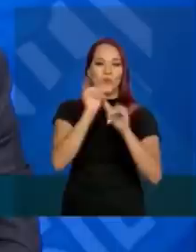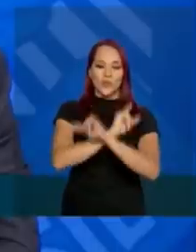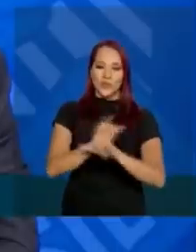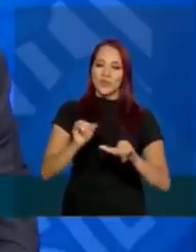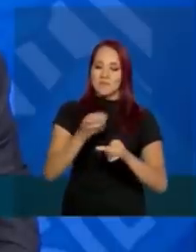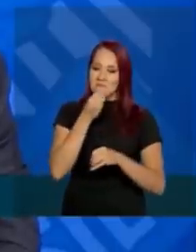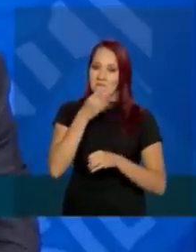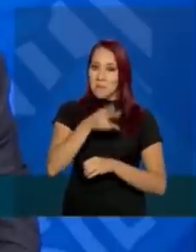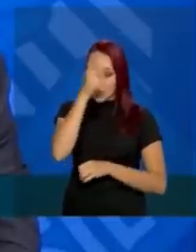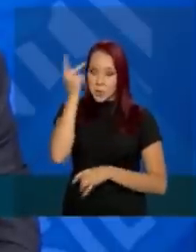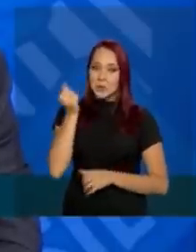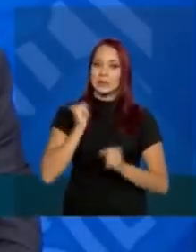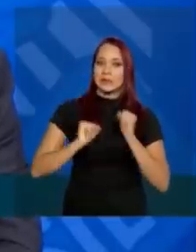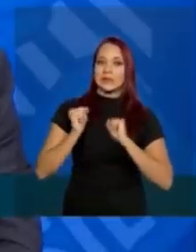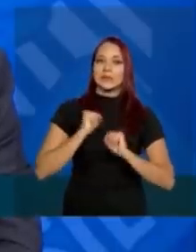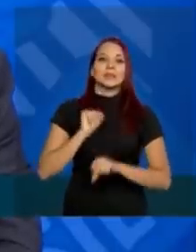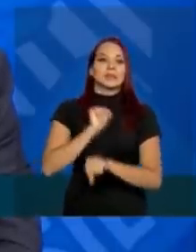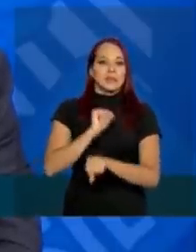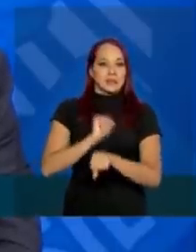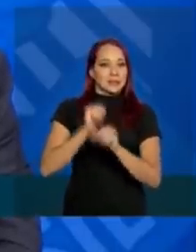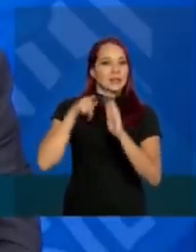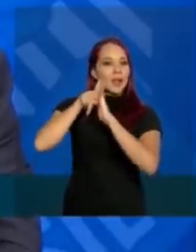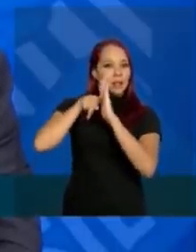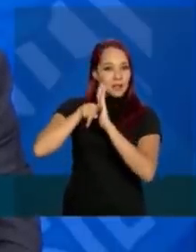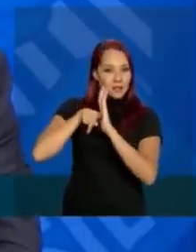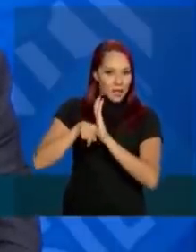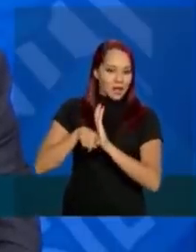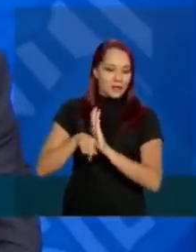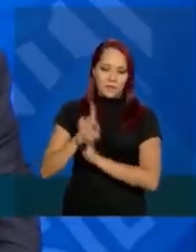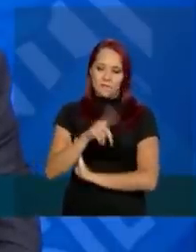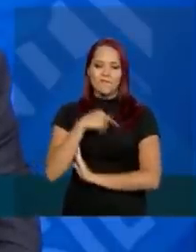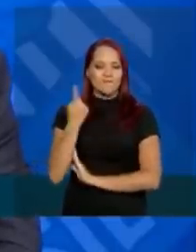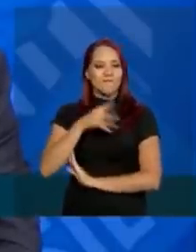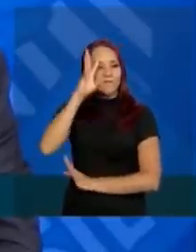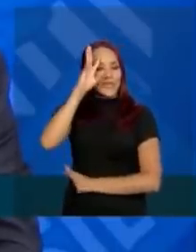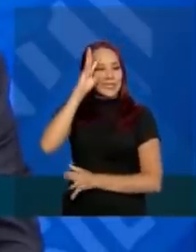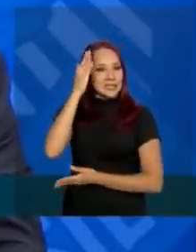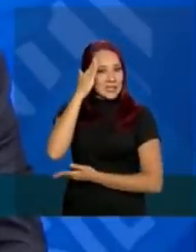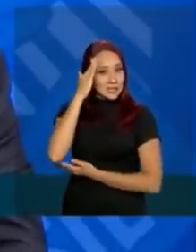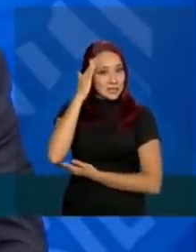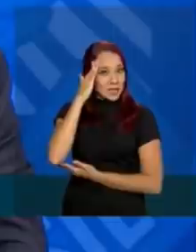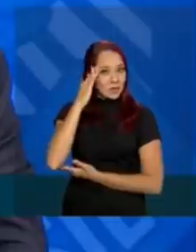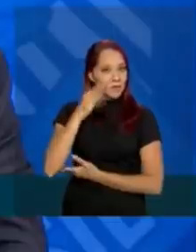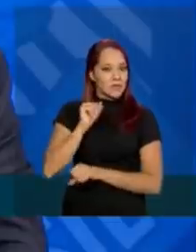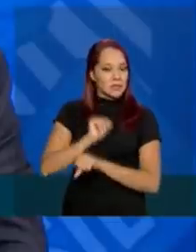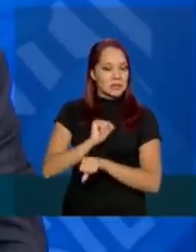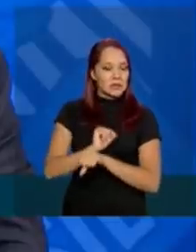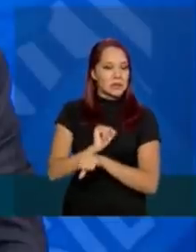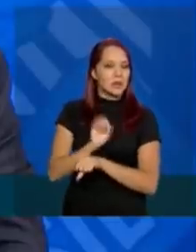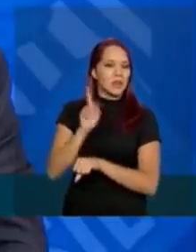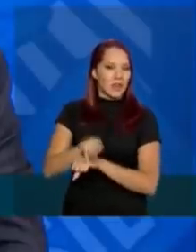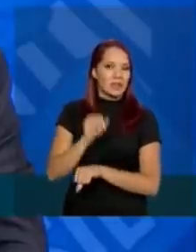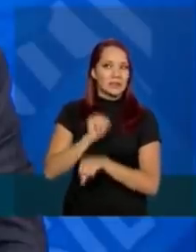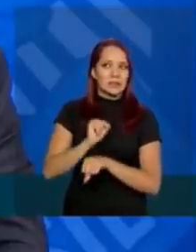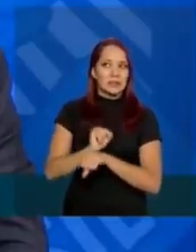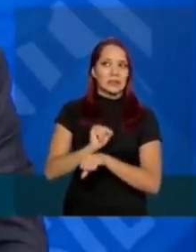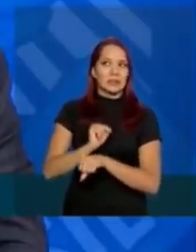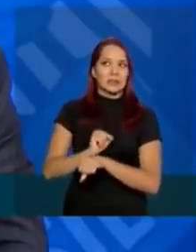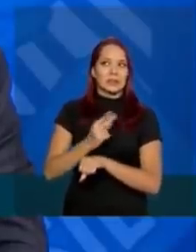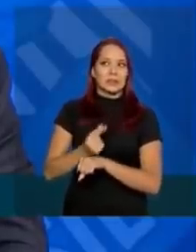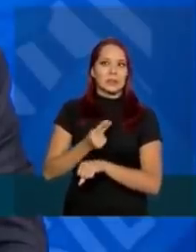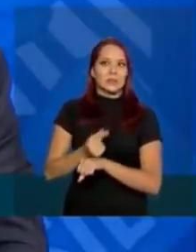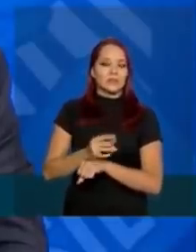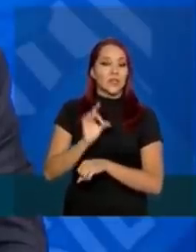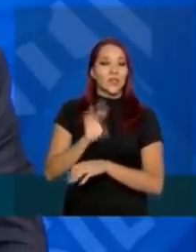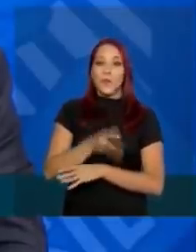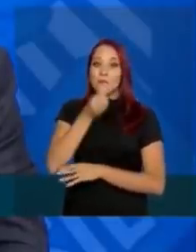quem está esperando a análise. Nós entendemos que essa espera é uma espera frustrante, mas